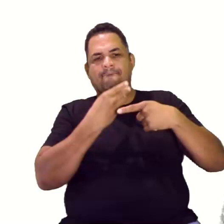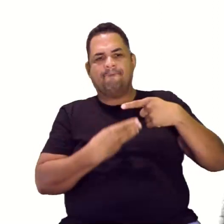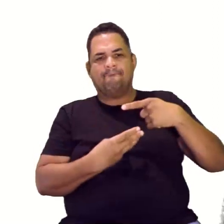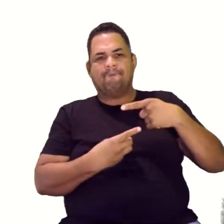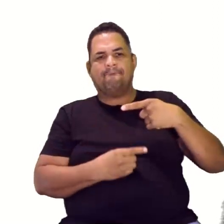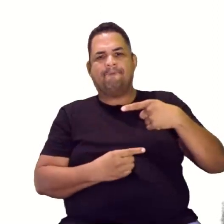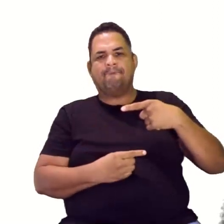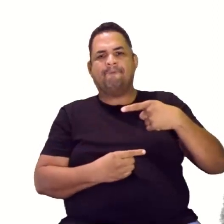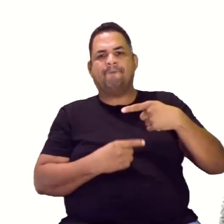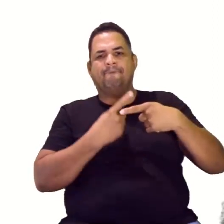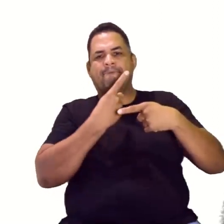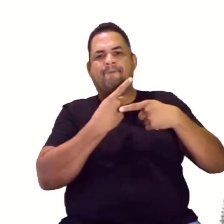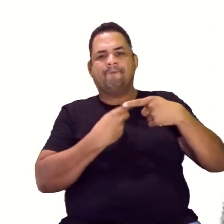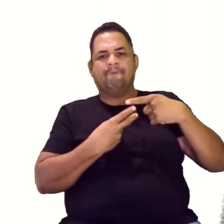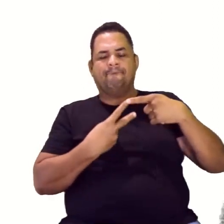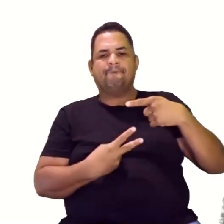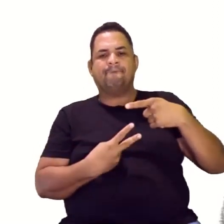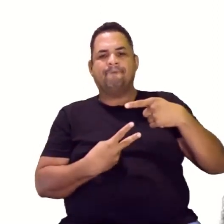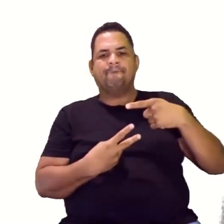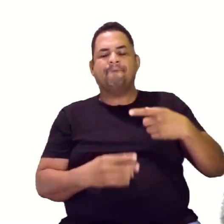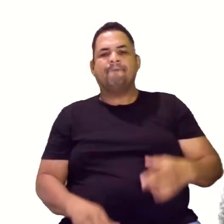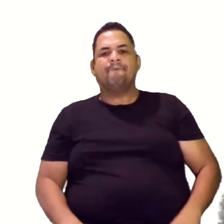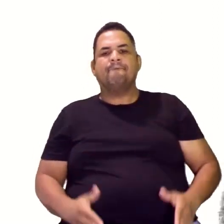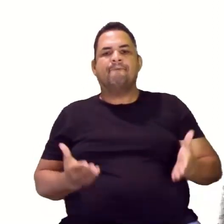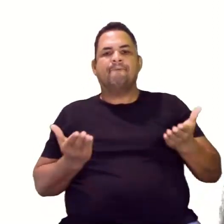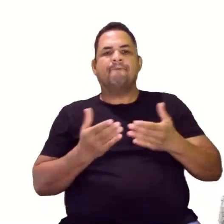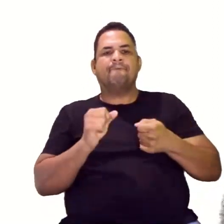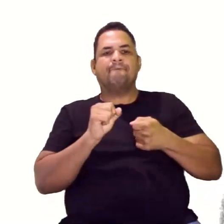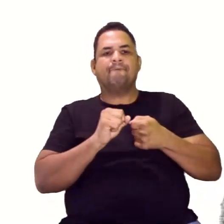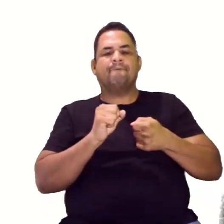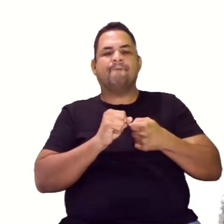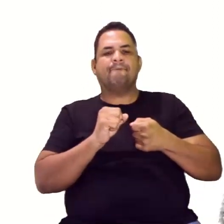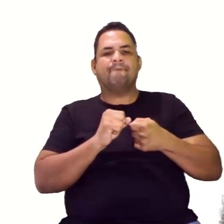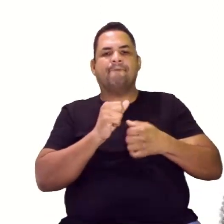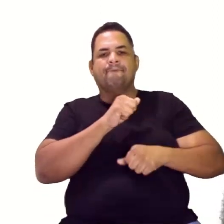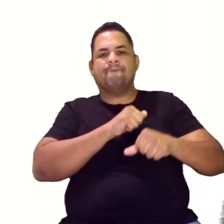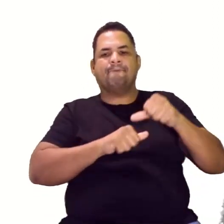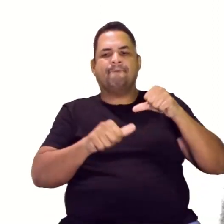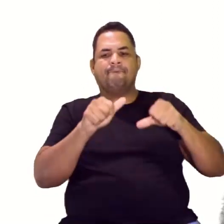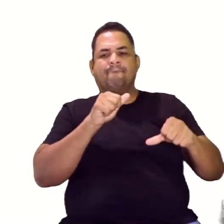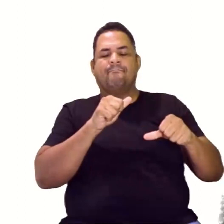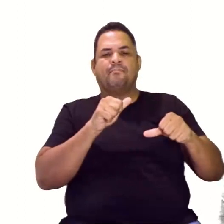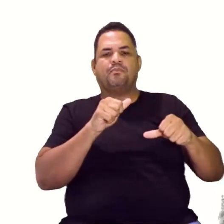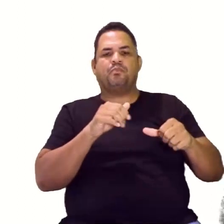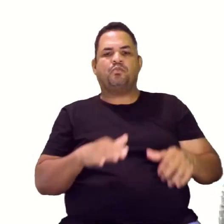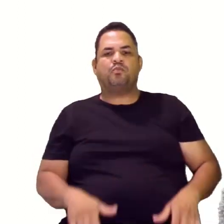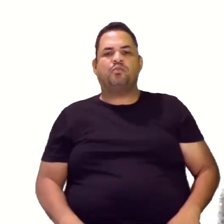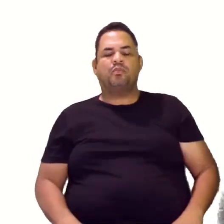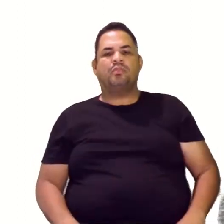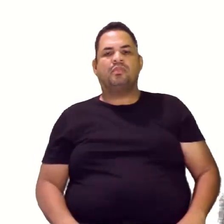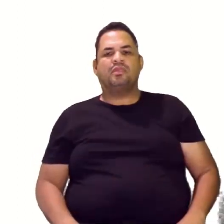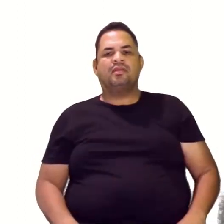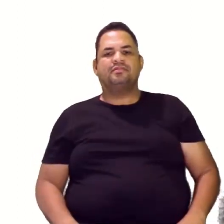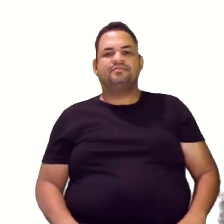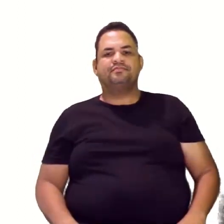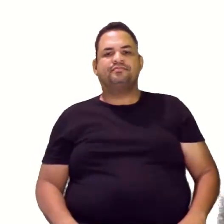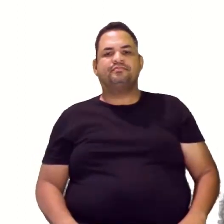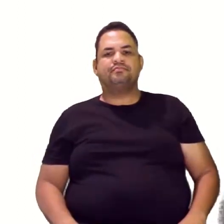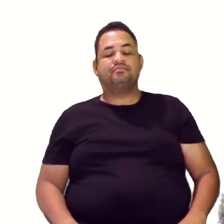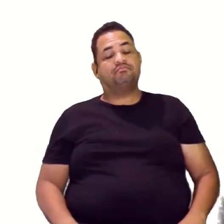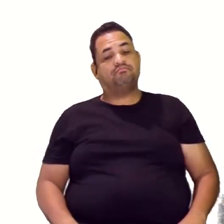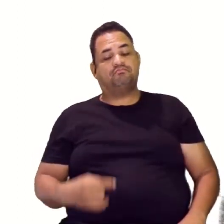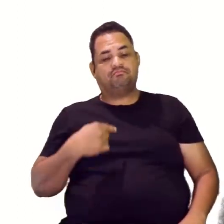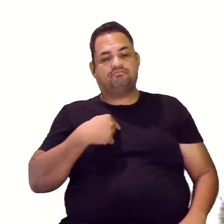Na base 1 sobre 2. Na base 1 sobre 2. E agora vamos fazer aquela nossa transformação? Eu faria pelas